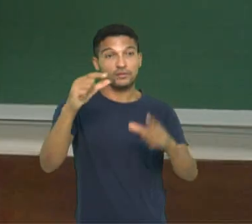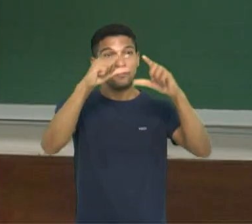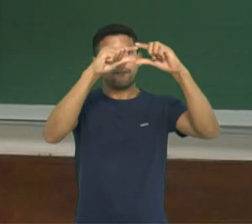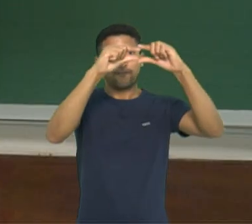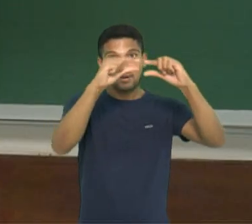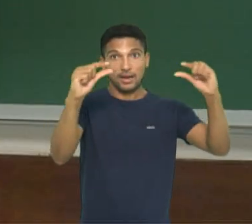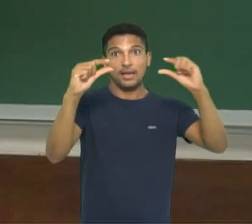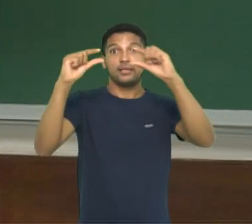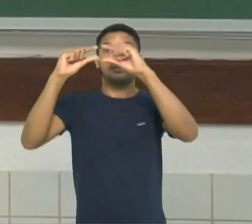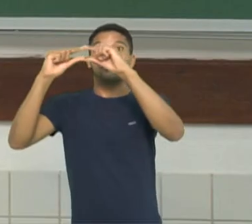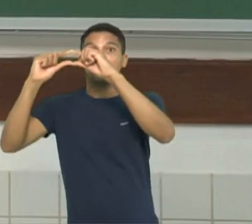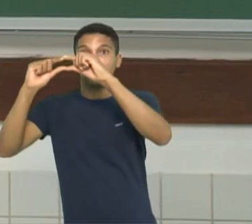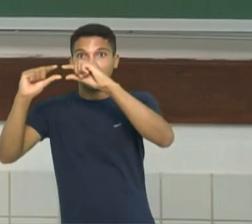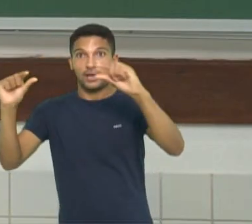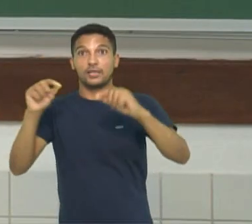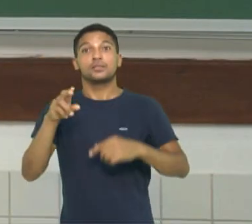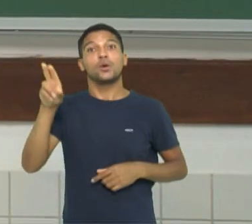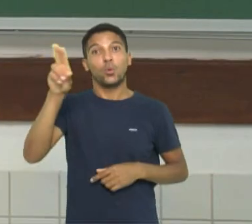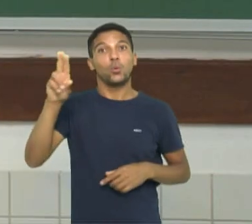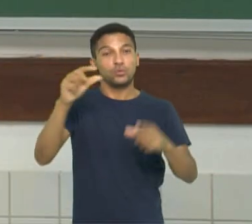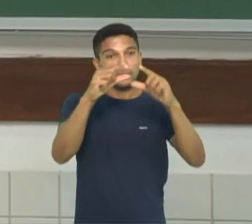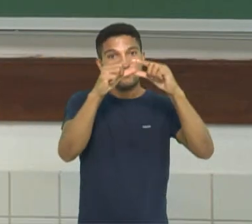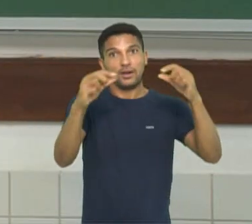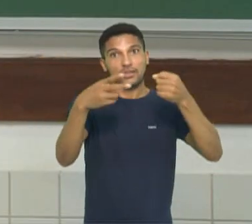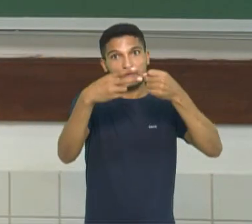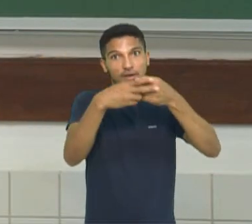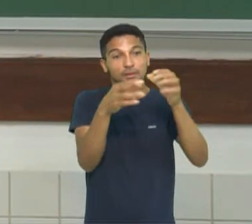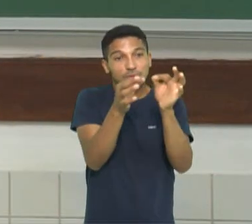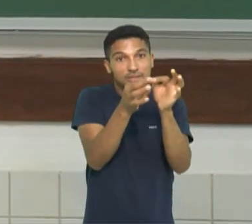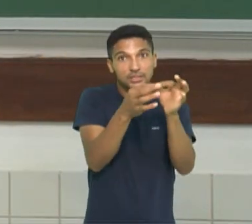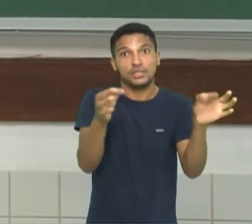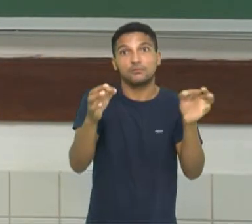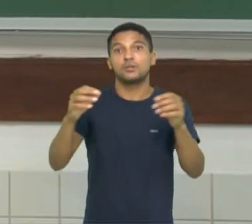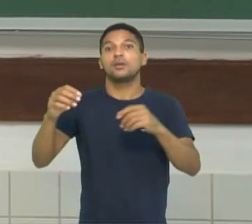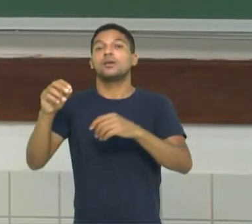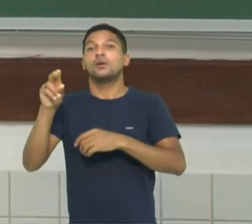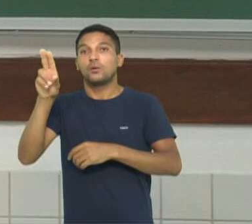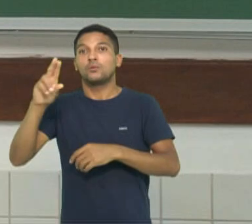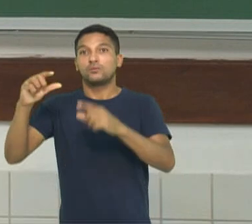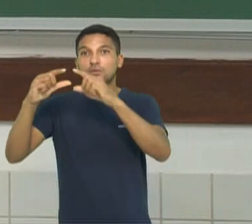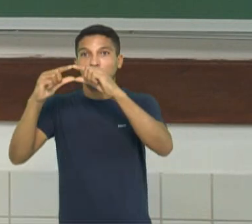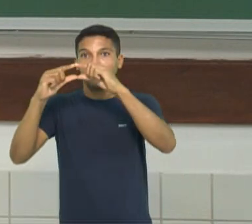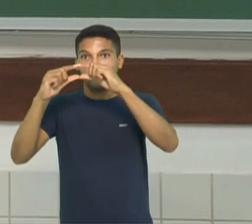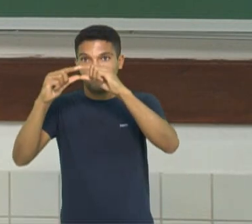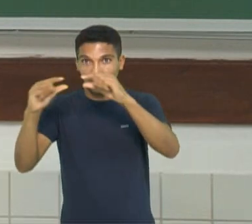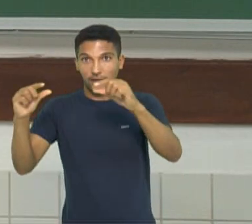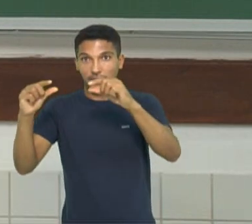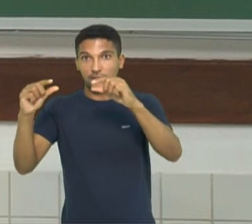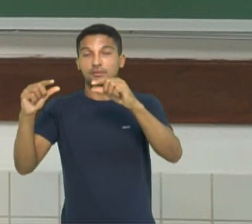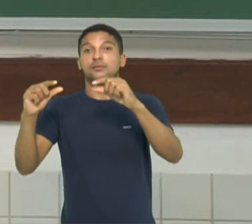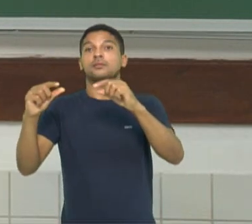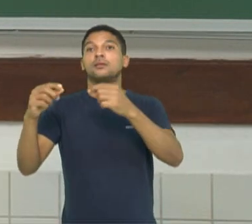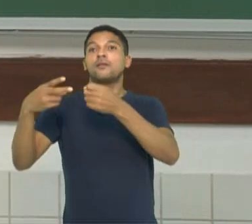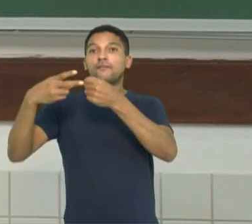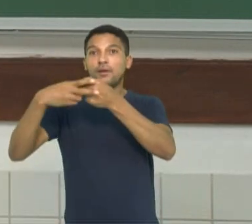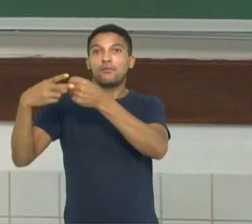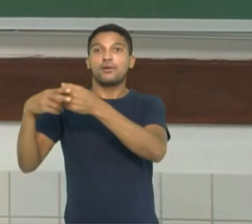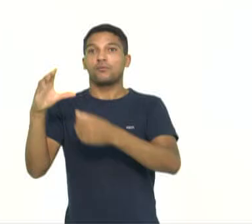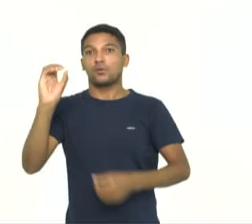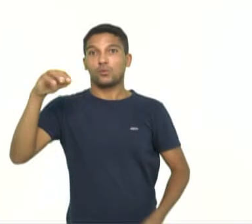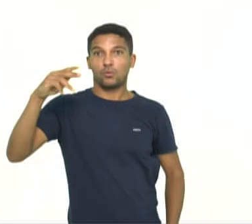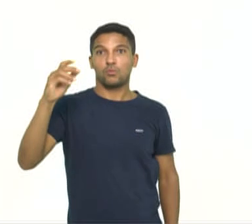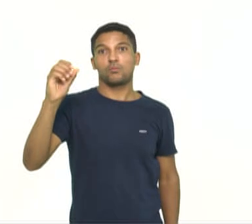coordenadas aditivas. Vamos ver como está a memória de vocês e como vocês estão entendendo esses conceitos. Um tempo para esse